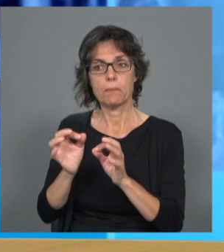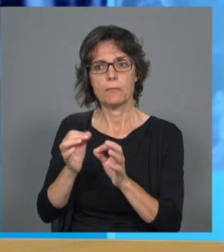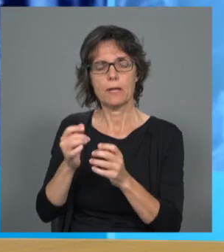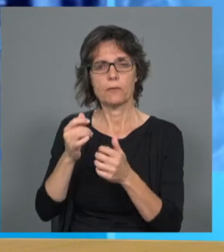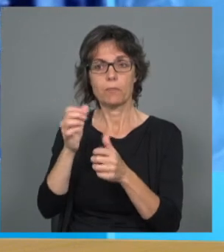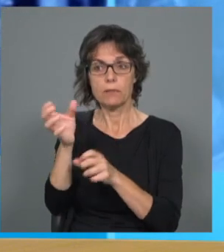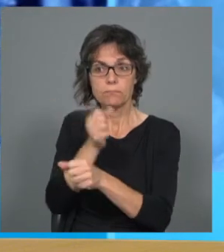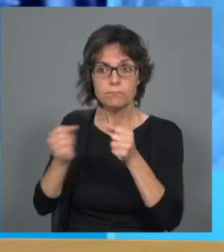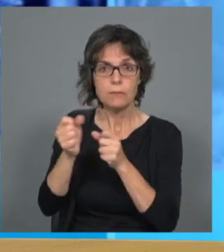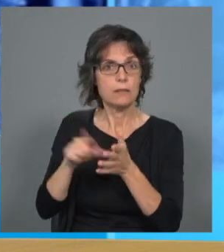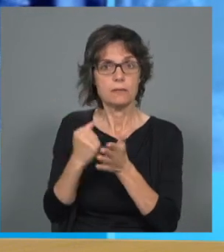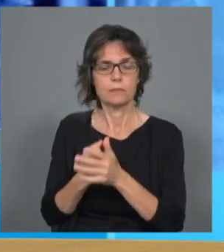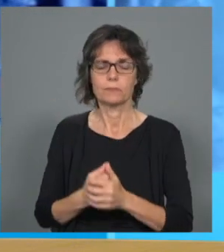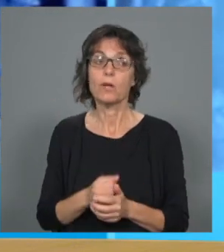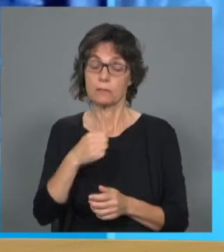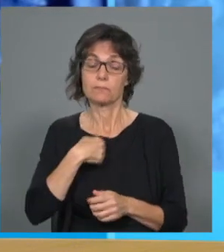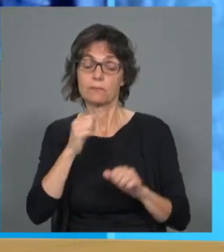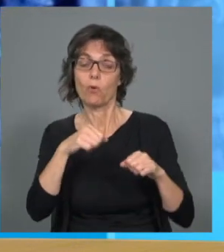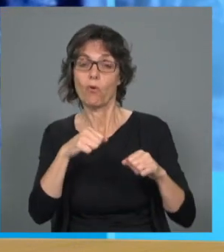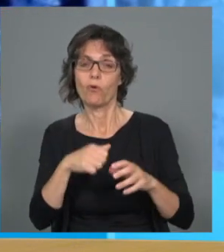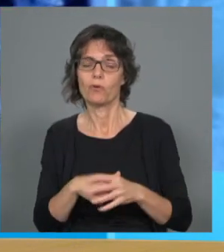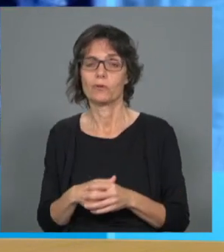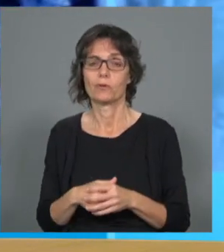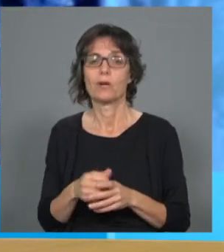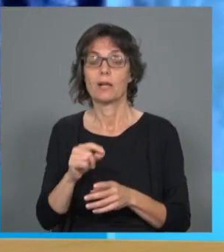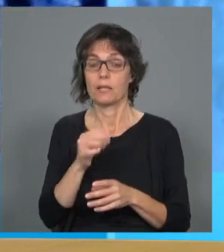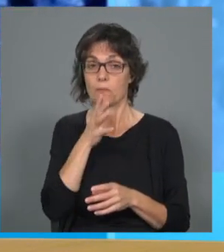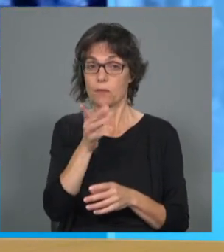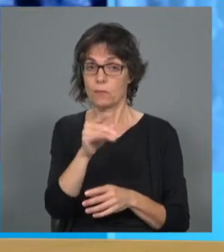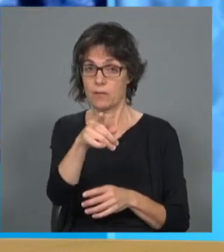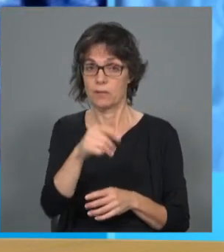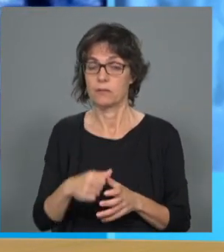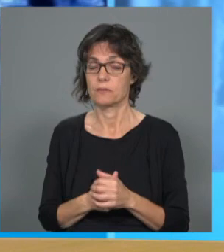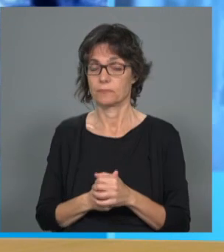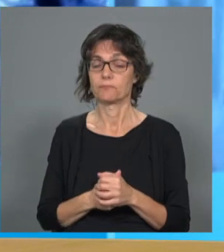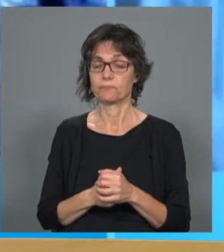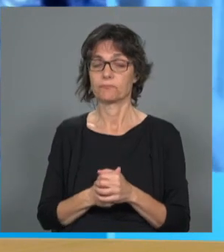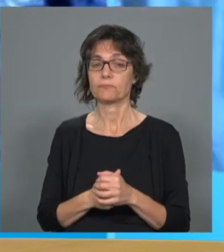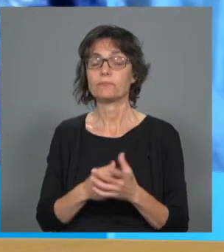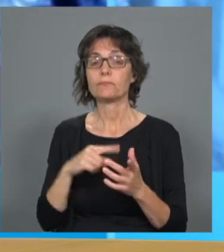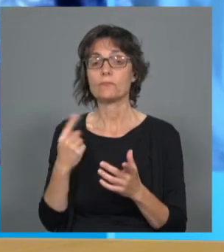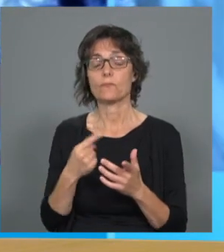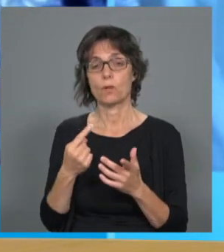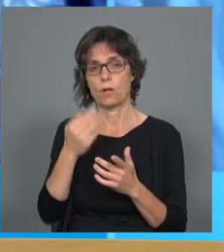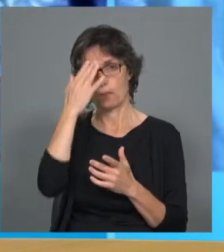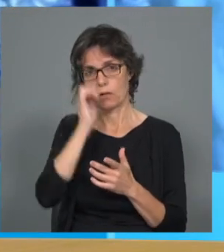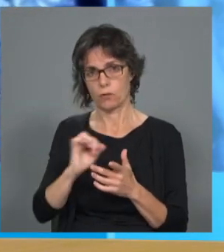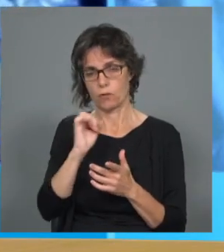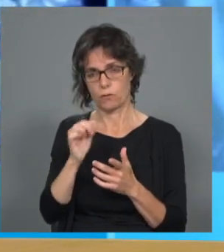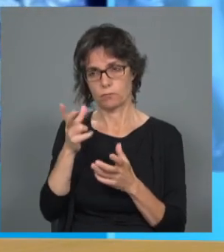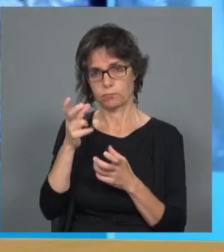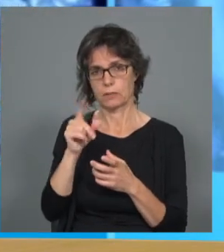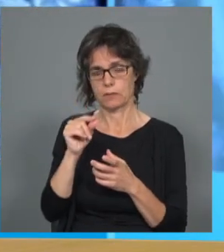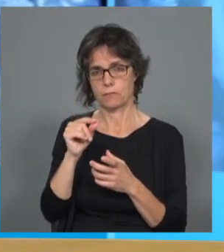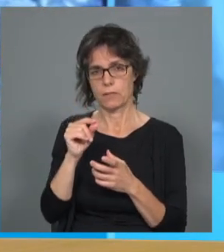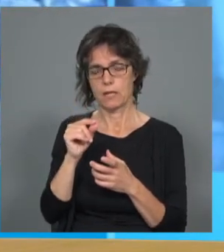Ainda acrescento mais uma palavra que também nos tem sido trazida muitas vezes ao nosso pensamento e à nossa capacidade de olharmos para as coisas, que é a questão da